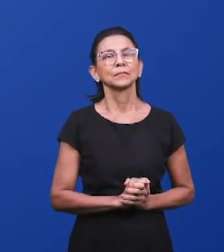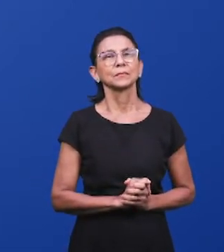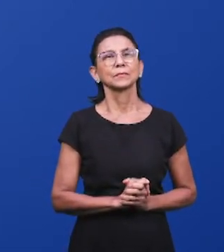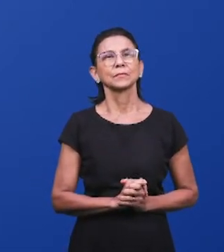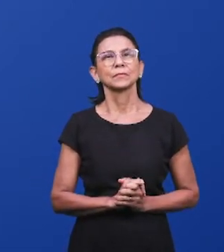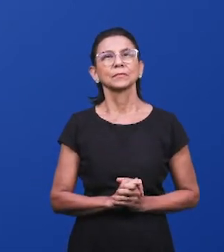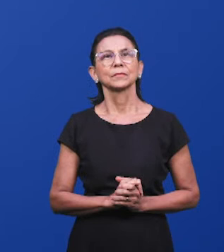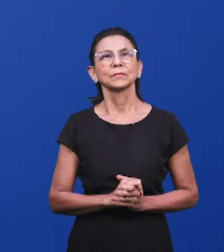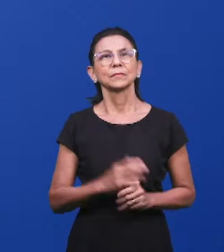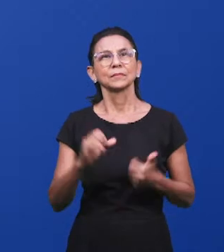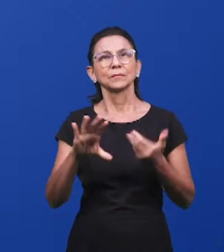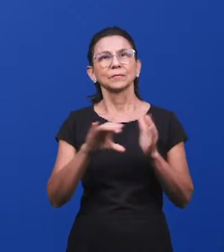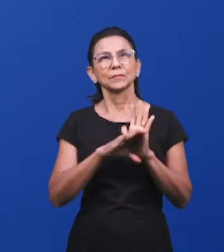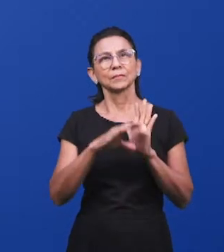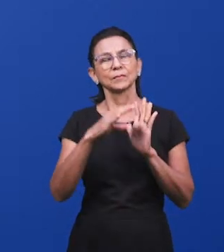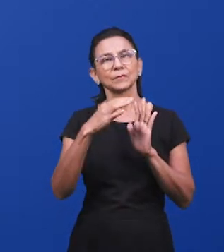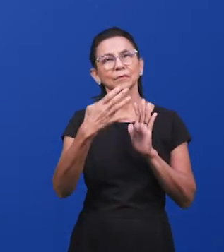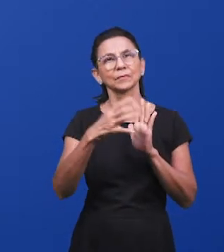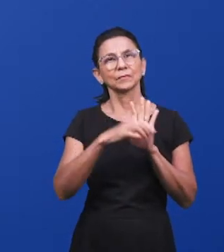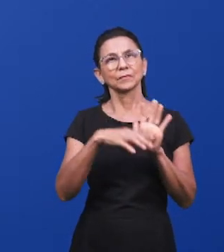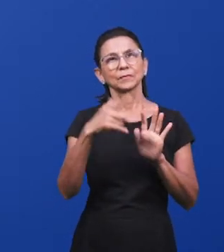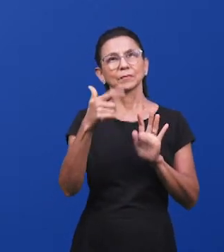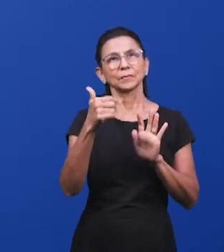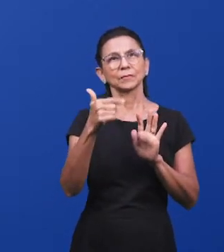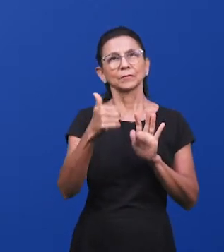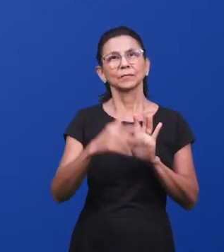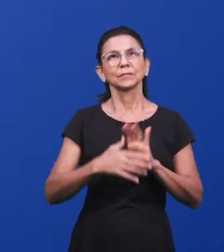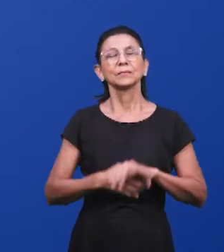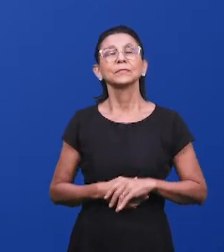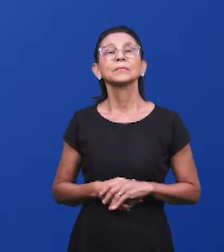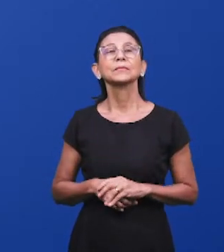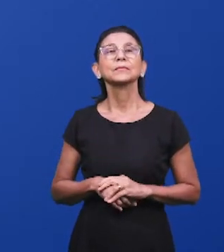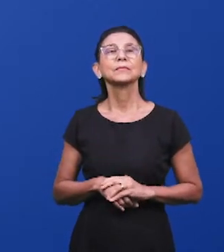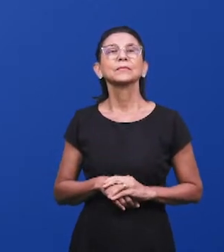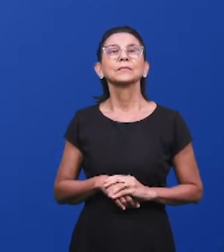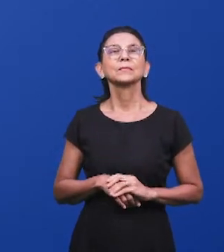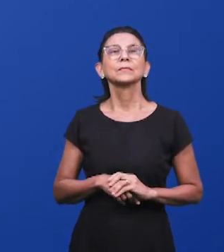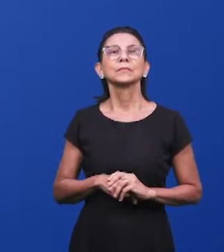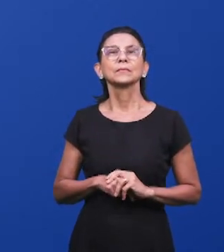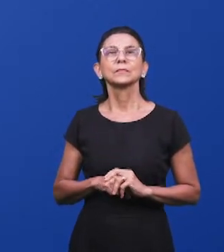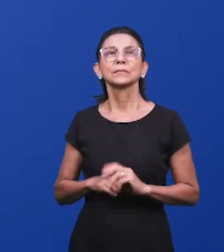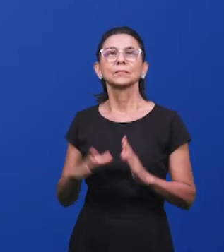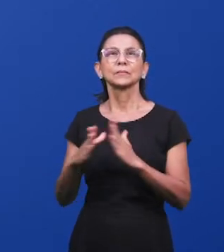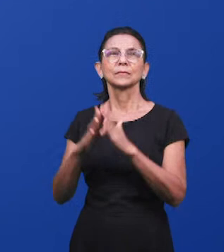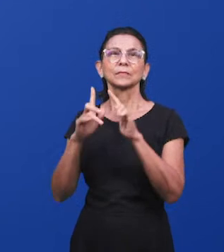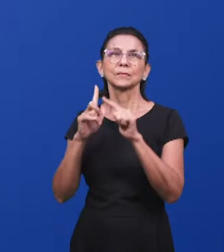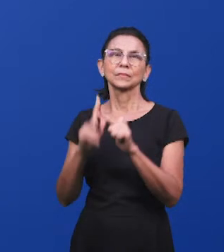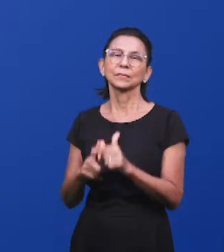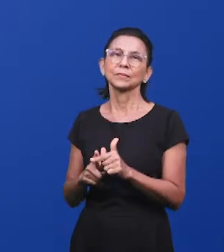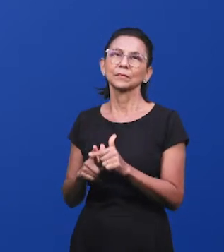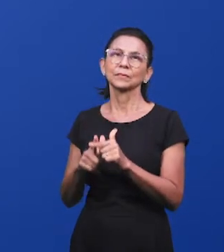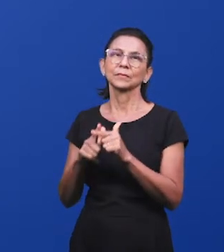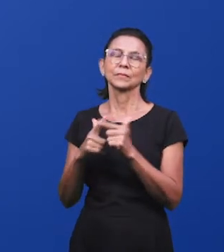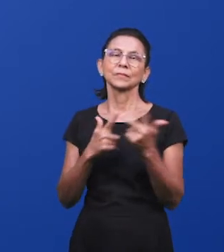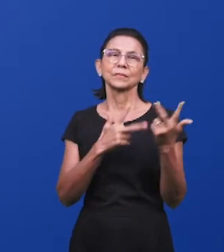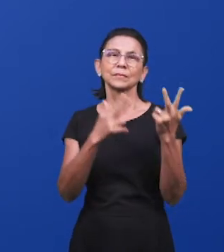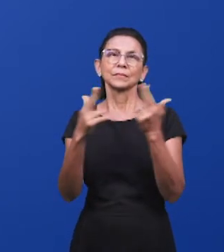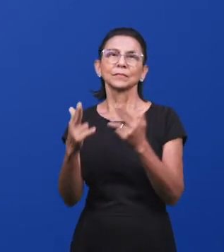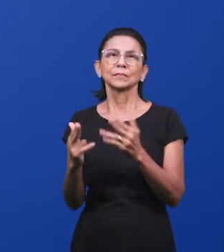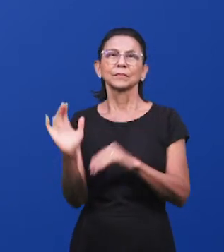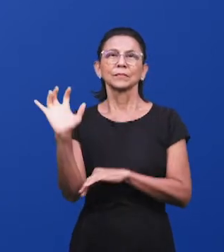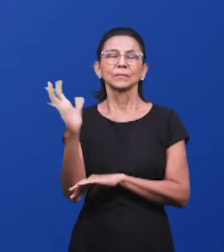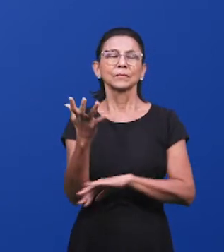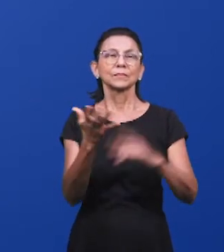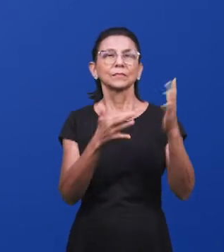testi. Cantici 4, versetto 12, che dice: Oh mia sorella, oh sposa mia, tu sei un